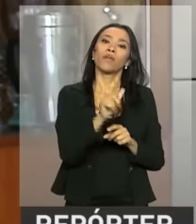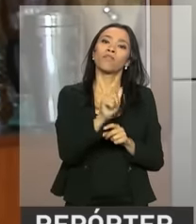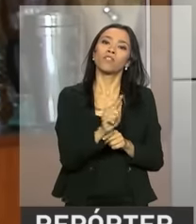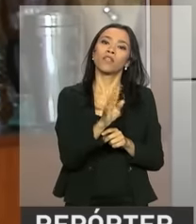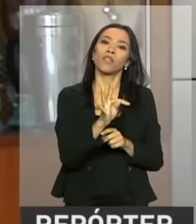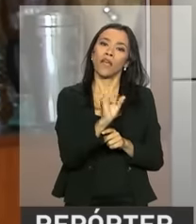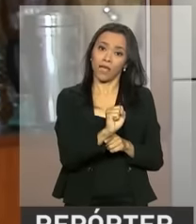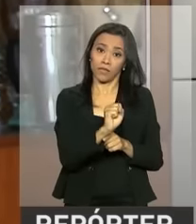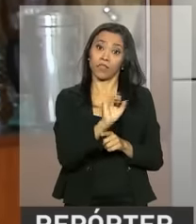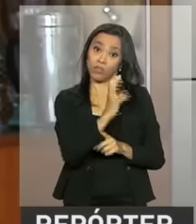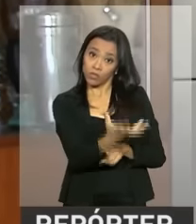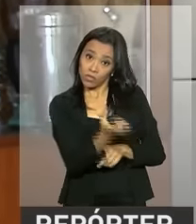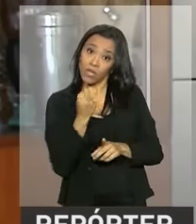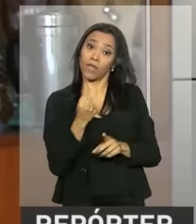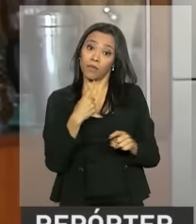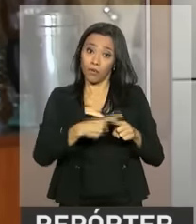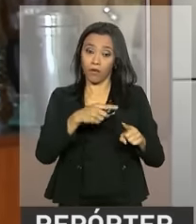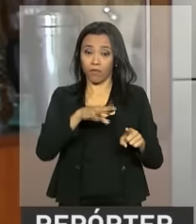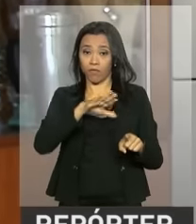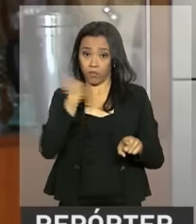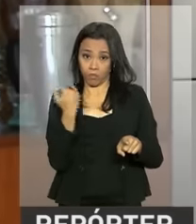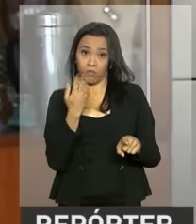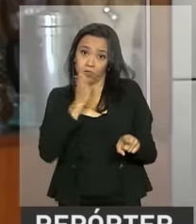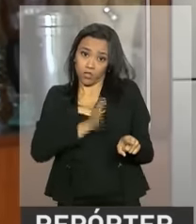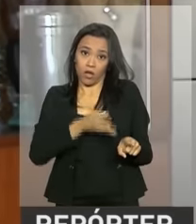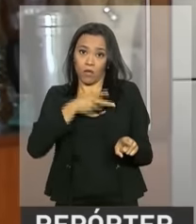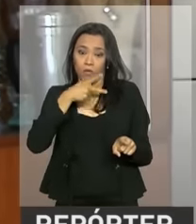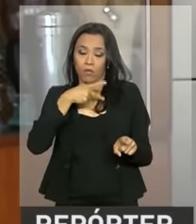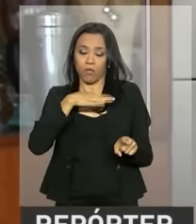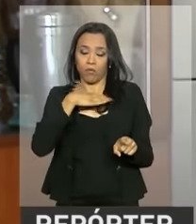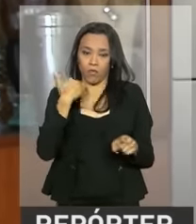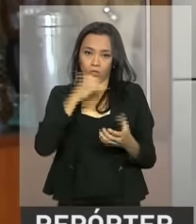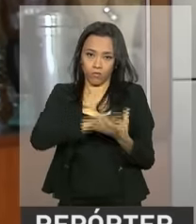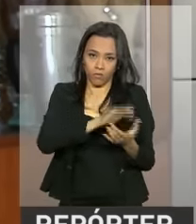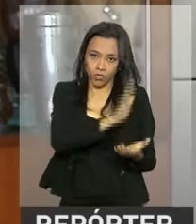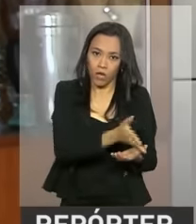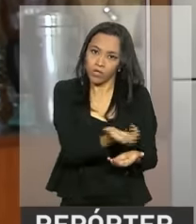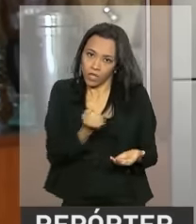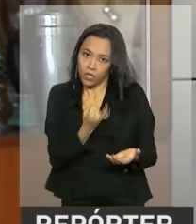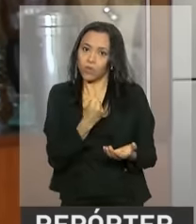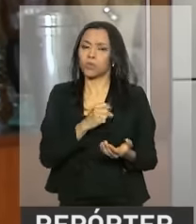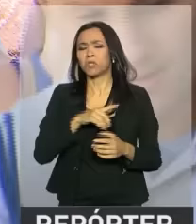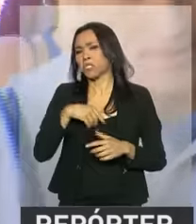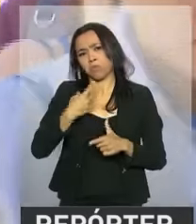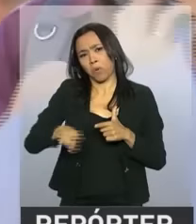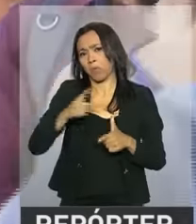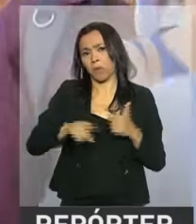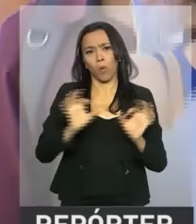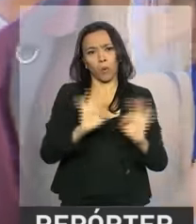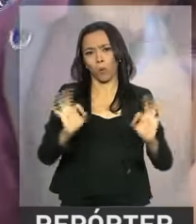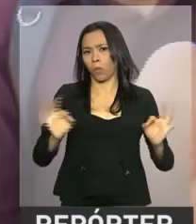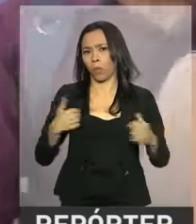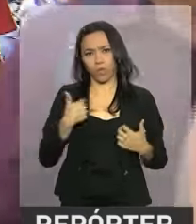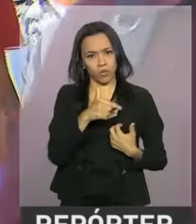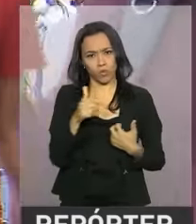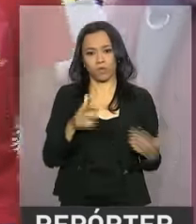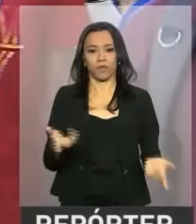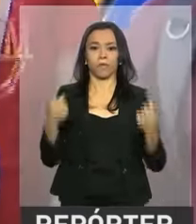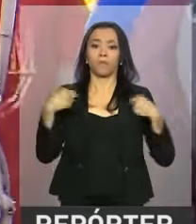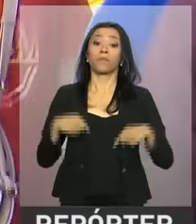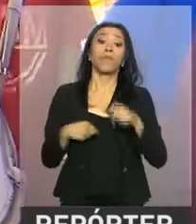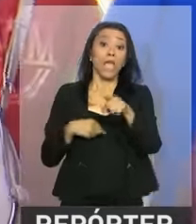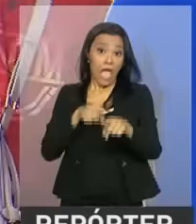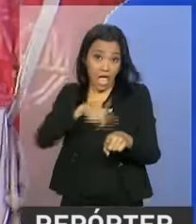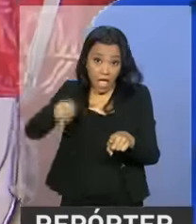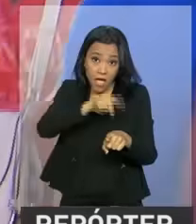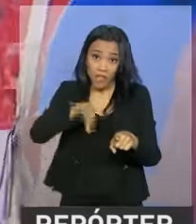e o meu que a gente tinha de FGTS foi todo sacado então não tivemos dificuldade nenhuma esses direitos itos não são só